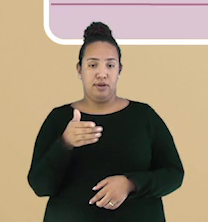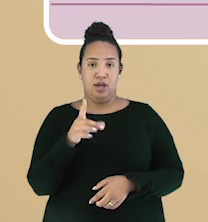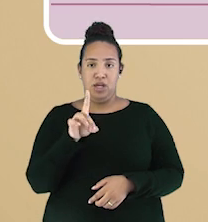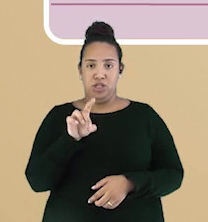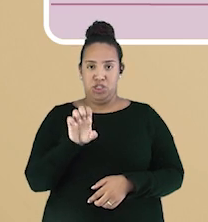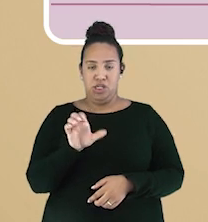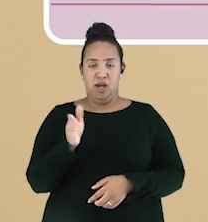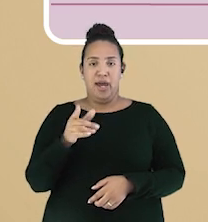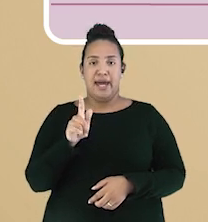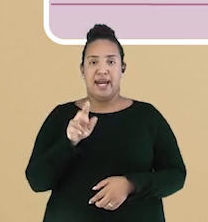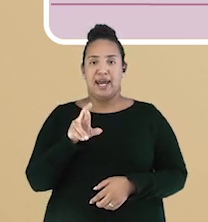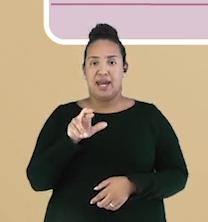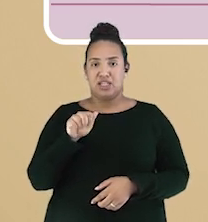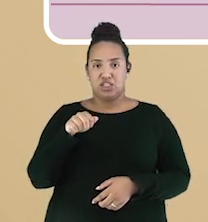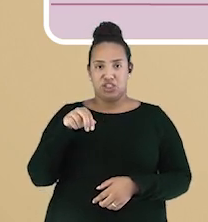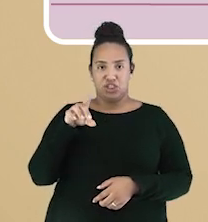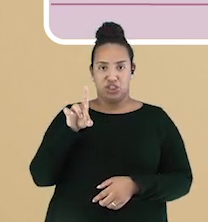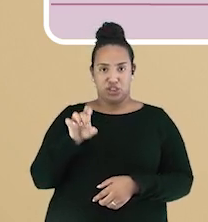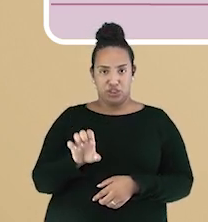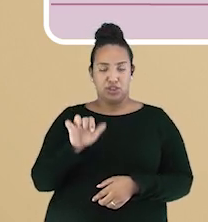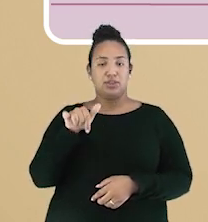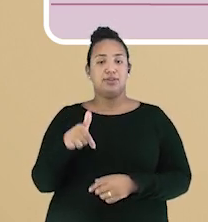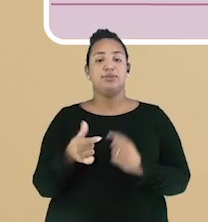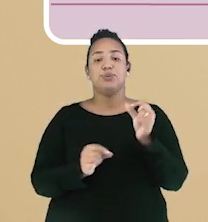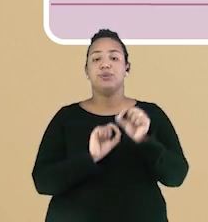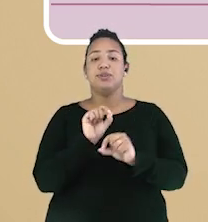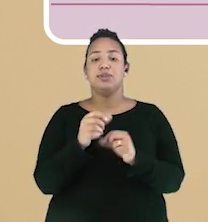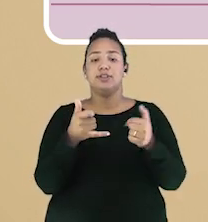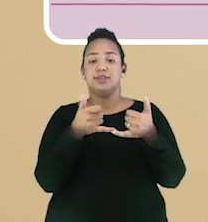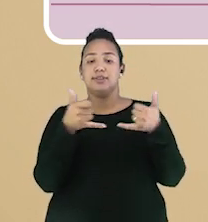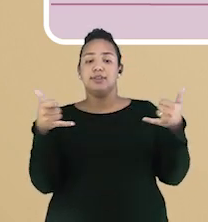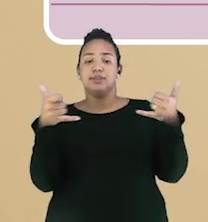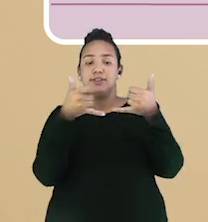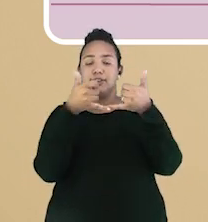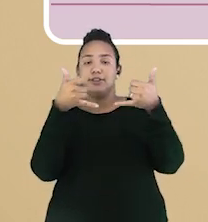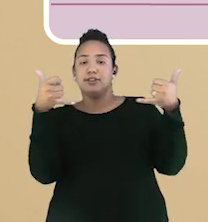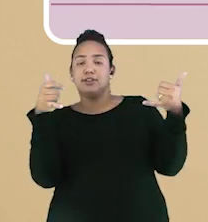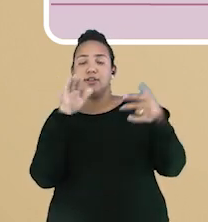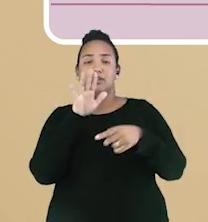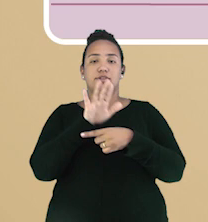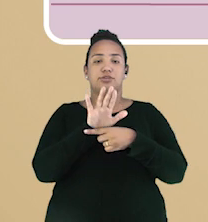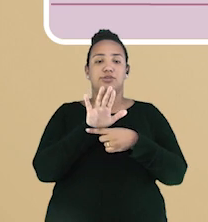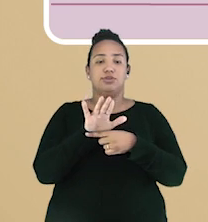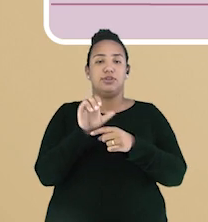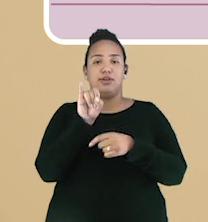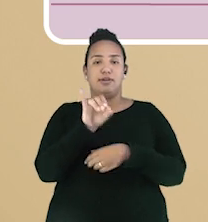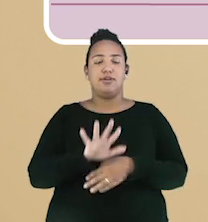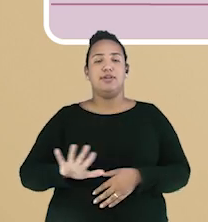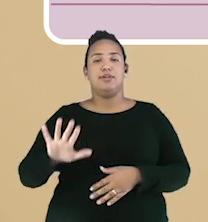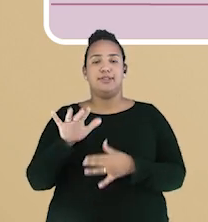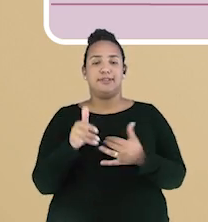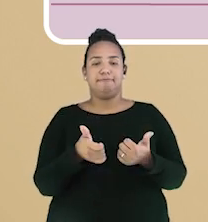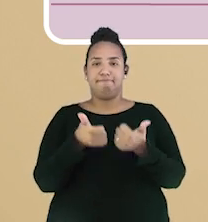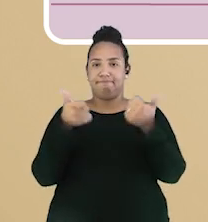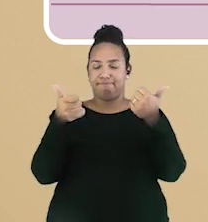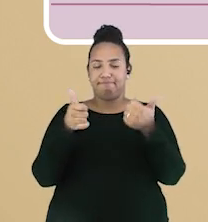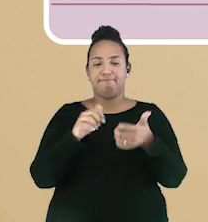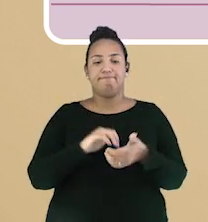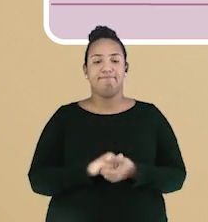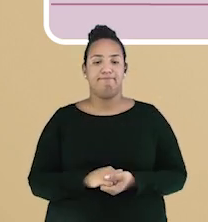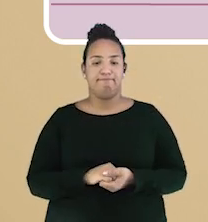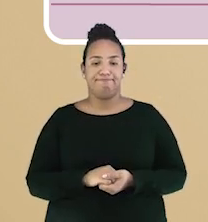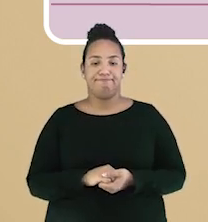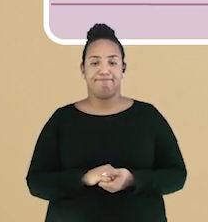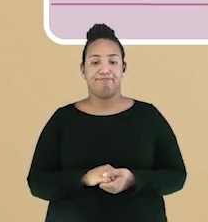não são muito usadas para evitar poluir a visualização do gráfico. Temos também